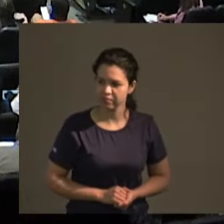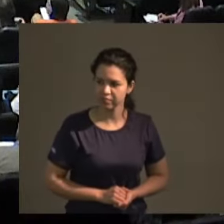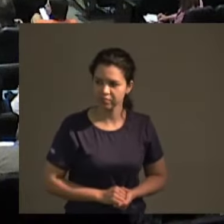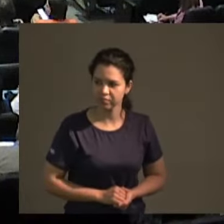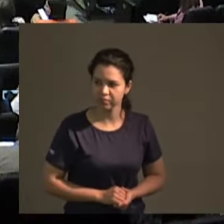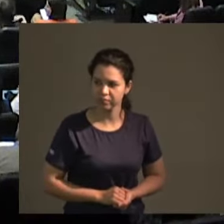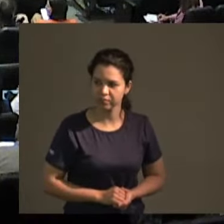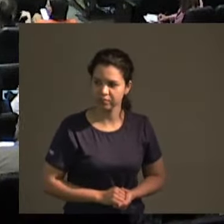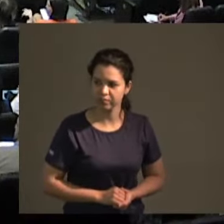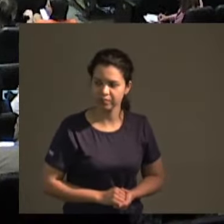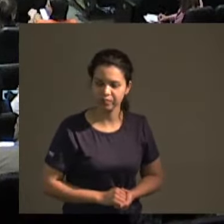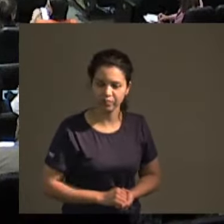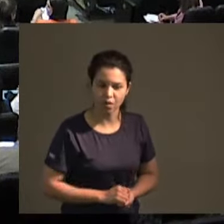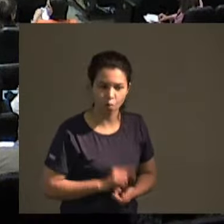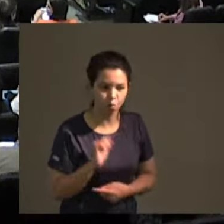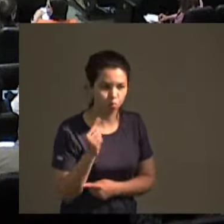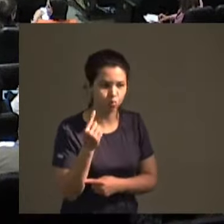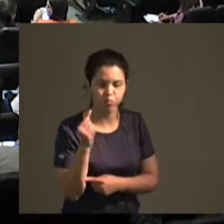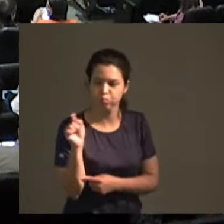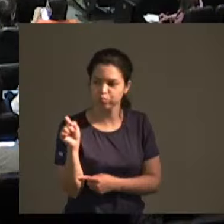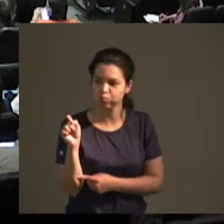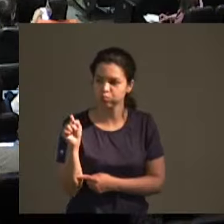A última pergunta, então.